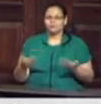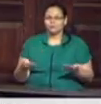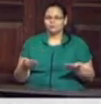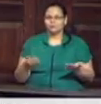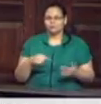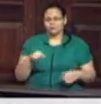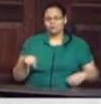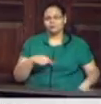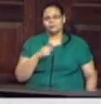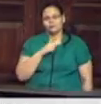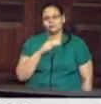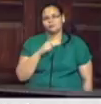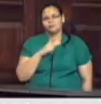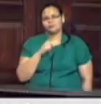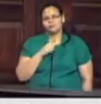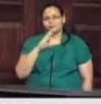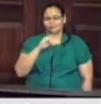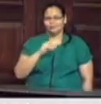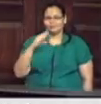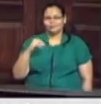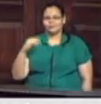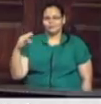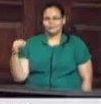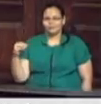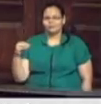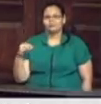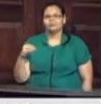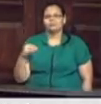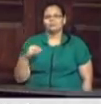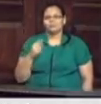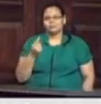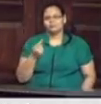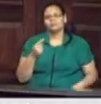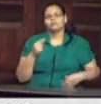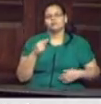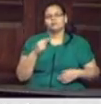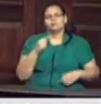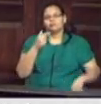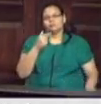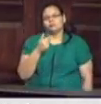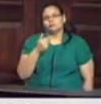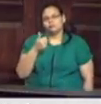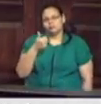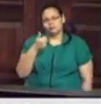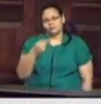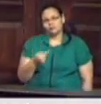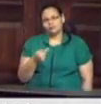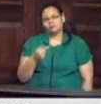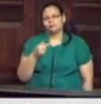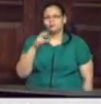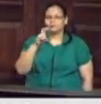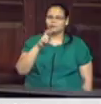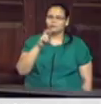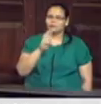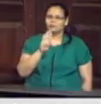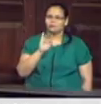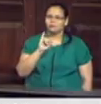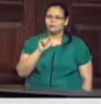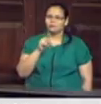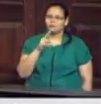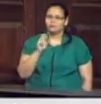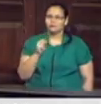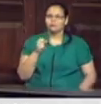nós estamos postergando, em média, em dinheiro de 17, algo como 5 bilhões por